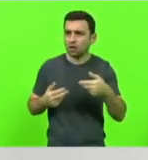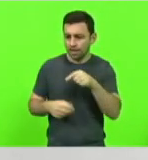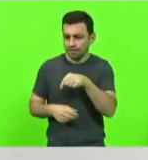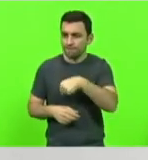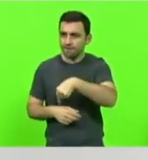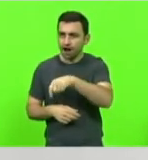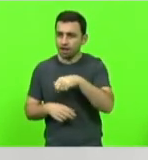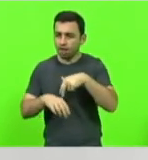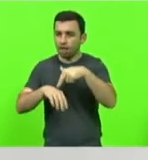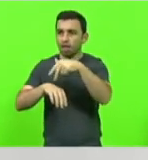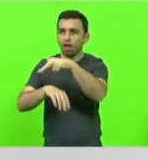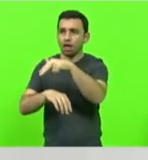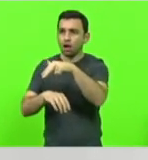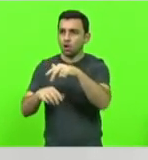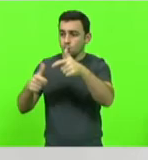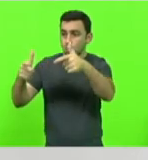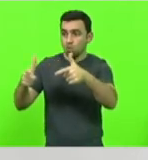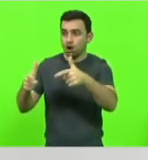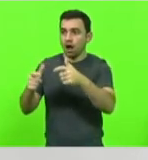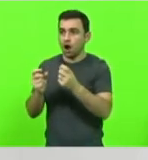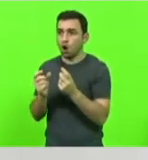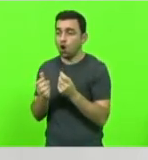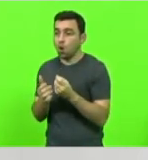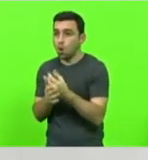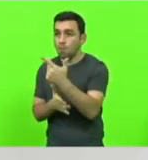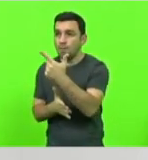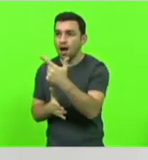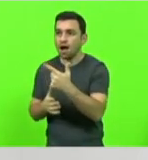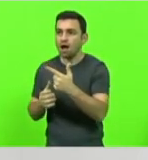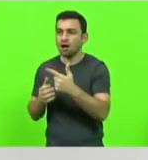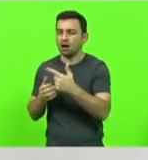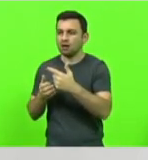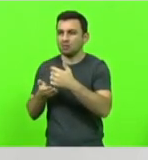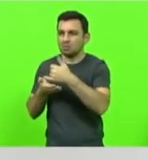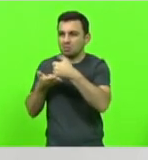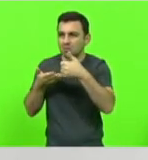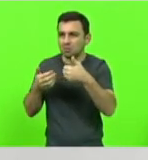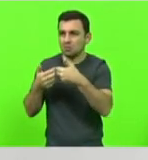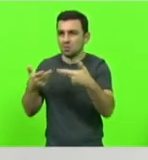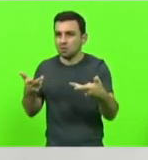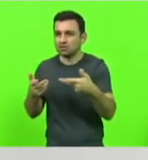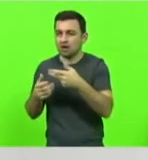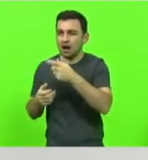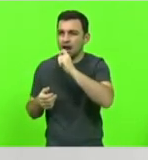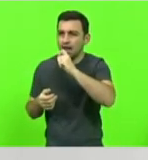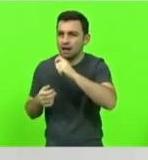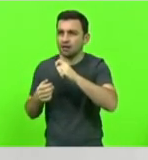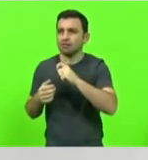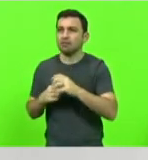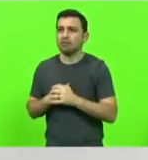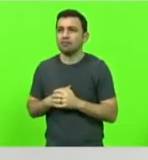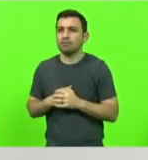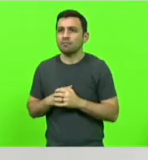um cigarro de maconha ou compra uma buchinha, um pino de cocaína, uma pedra de crack,